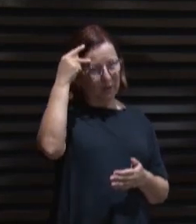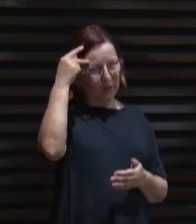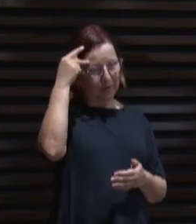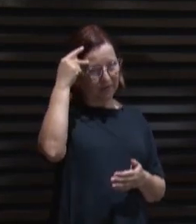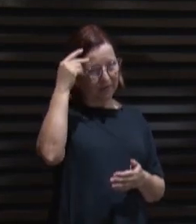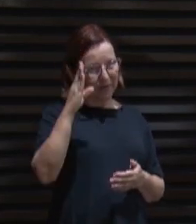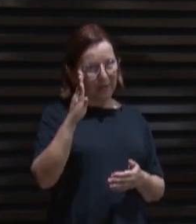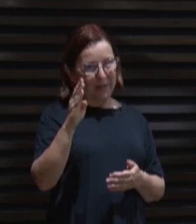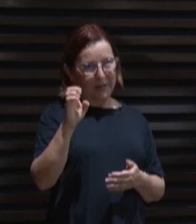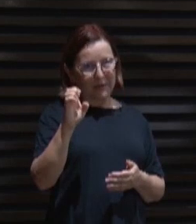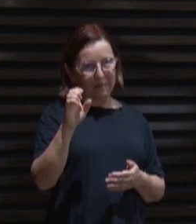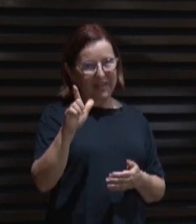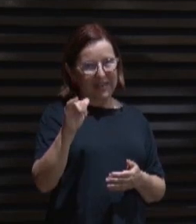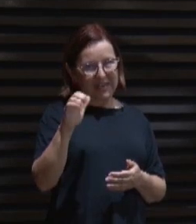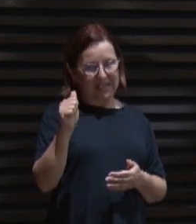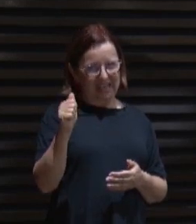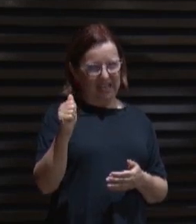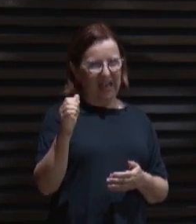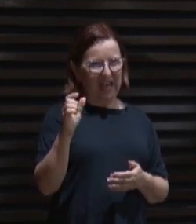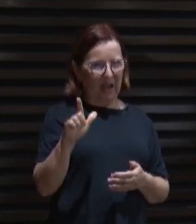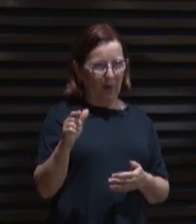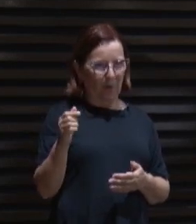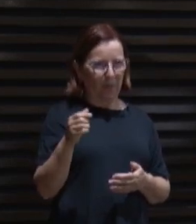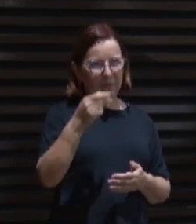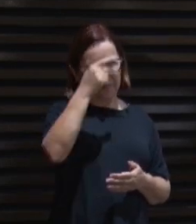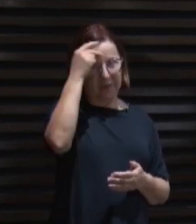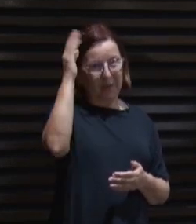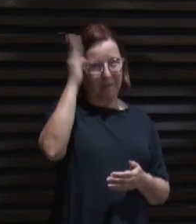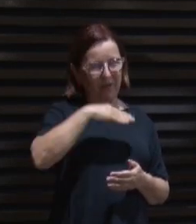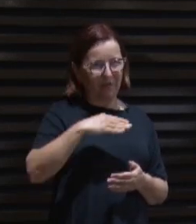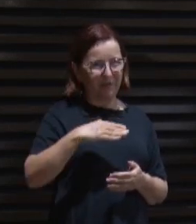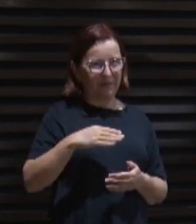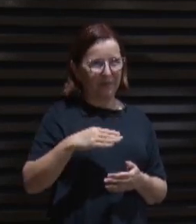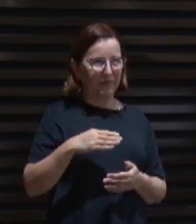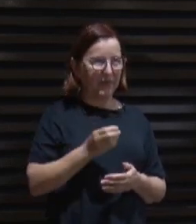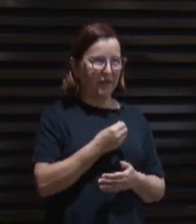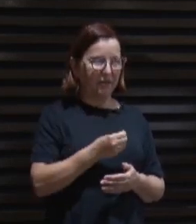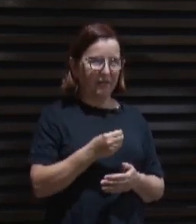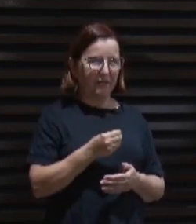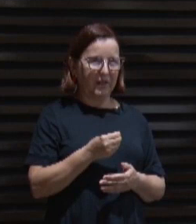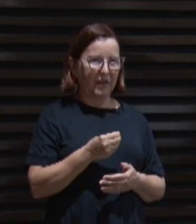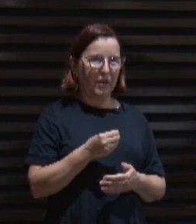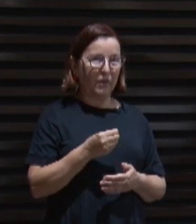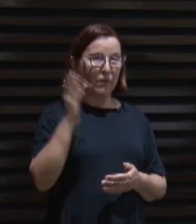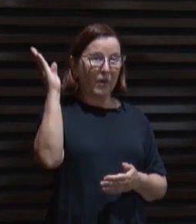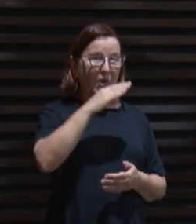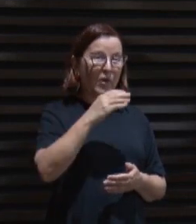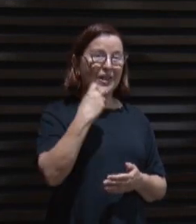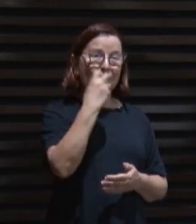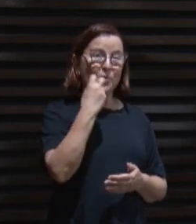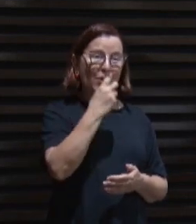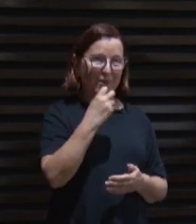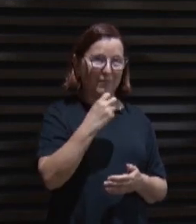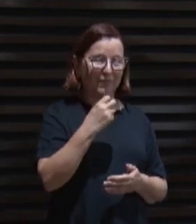O homem de Belial, o homem vil, é o que anda com a perversidade na boca. Repete outra vez. O homem